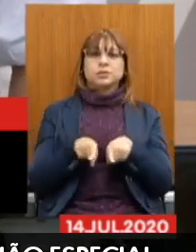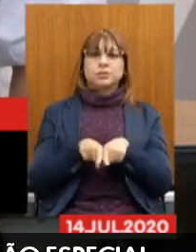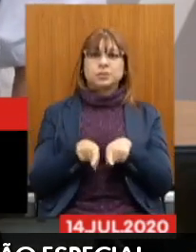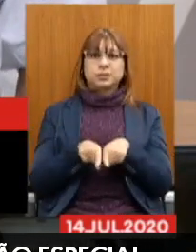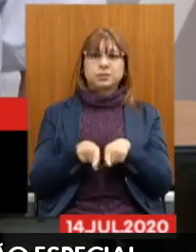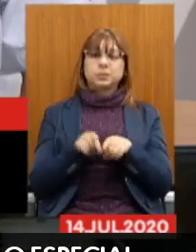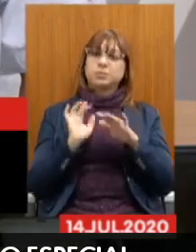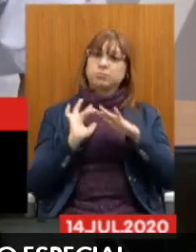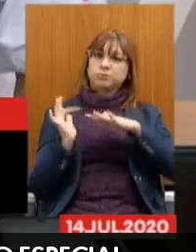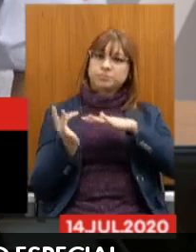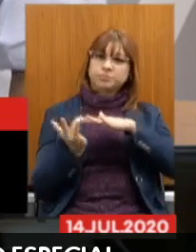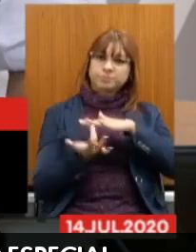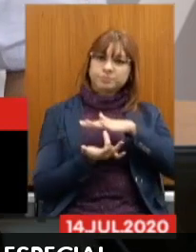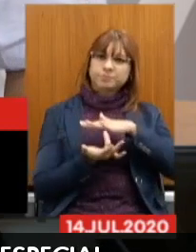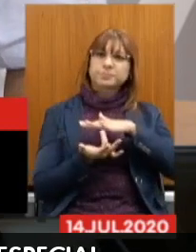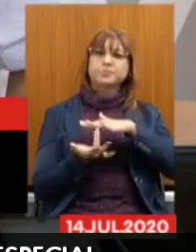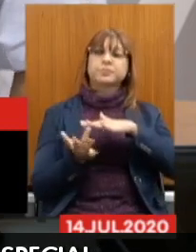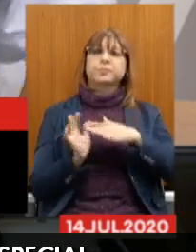redes sociais.